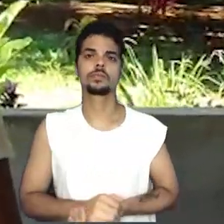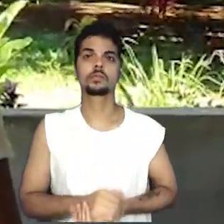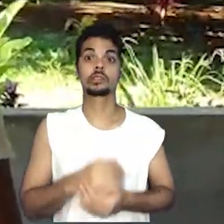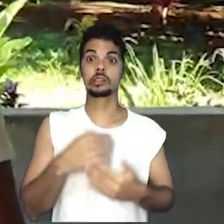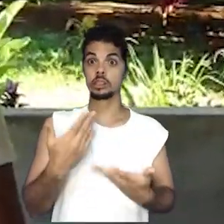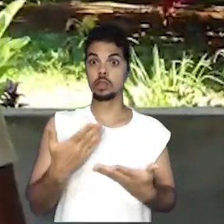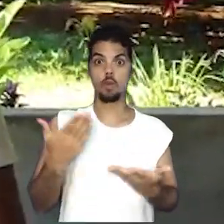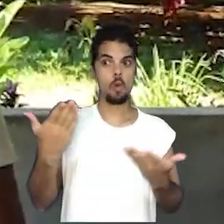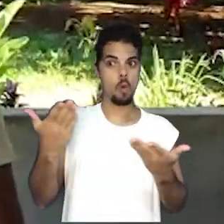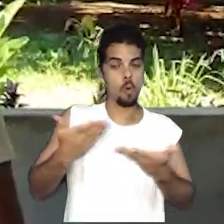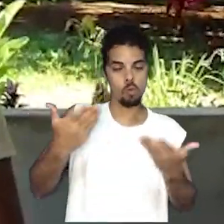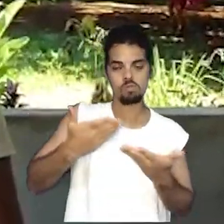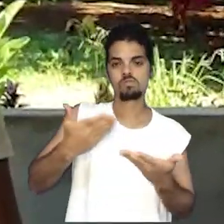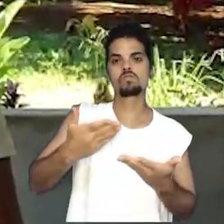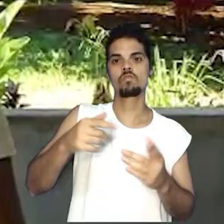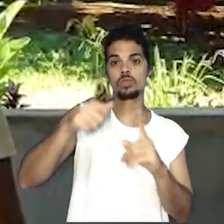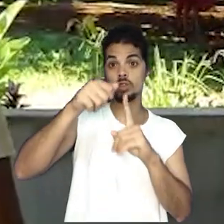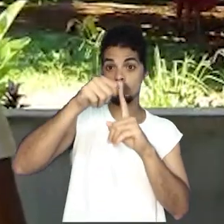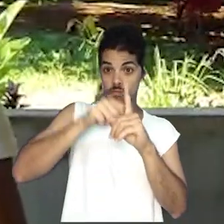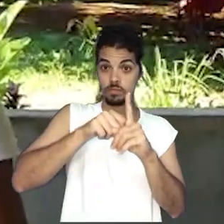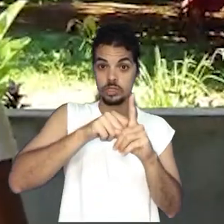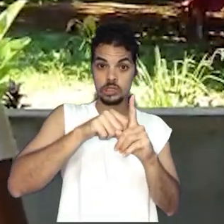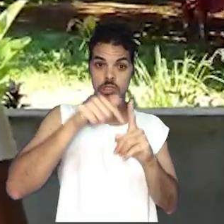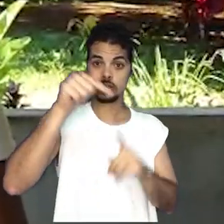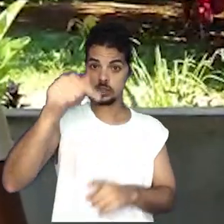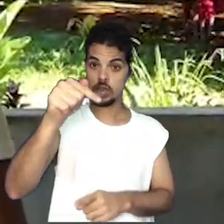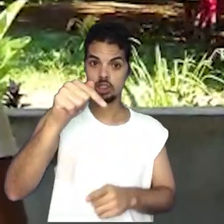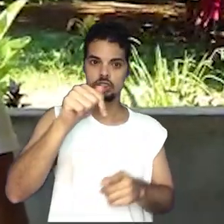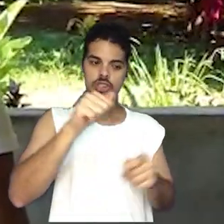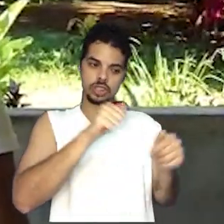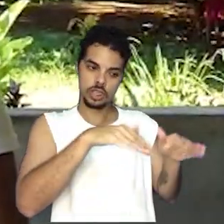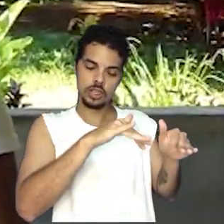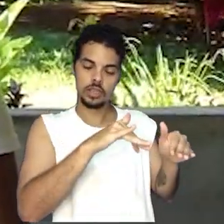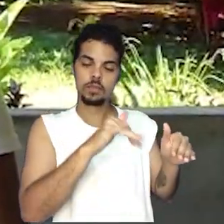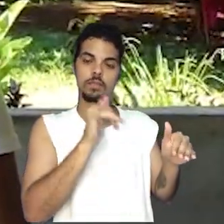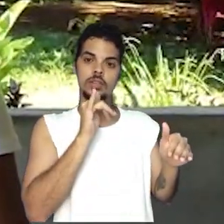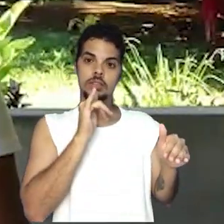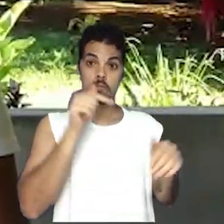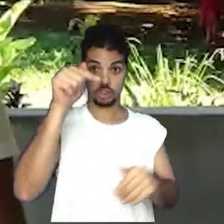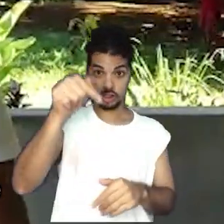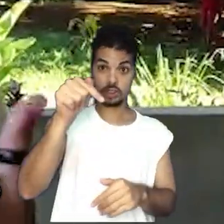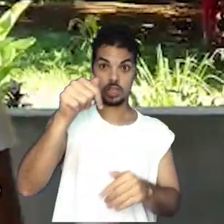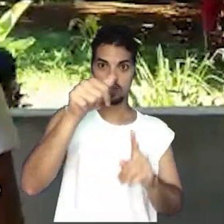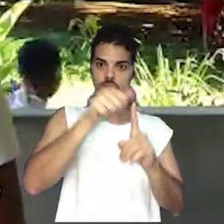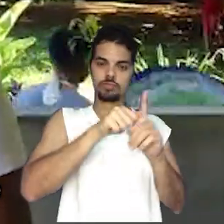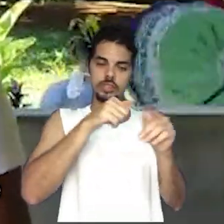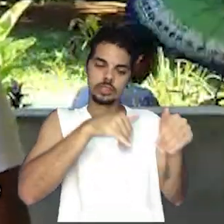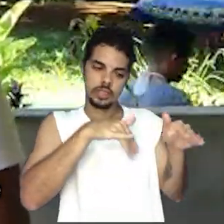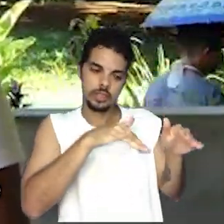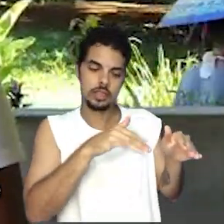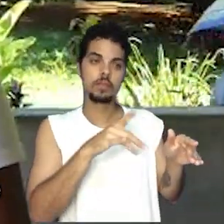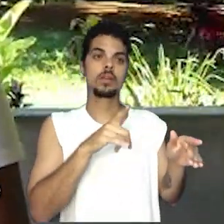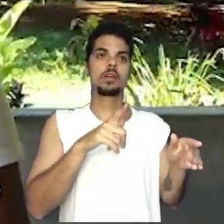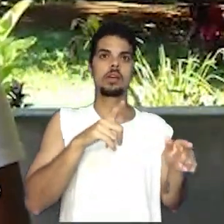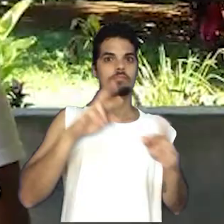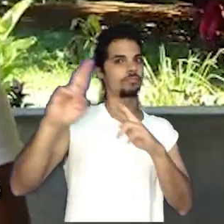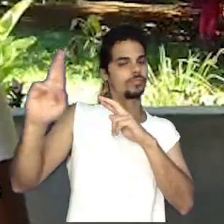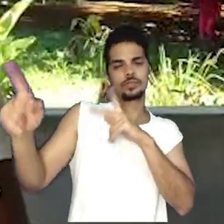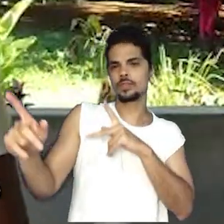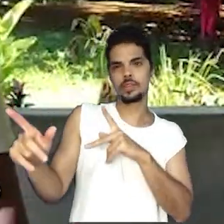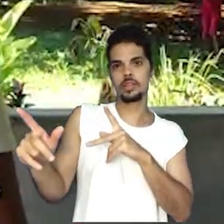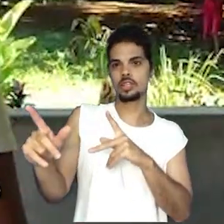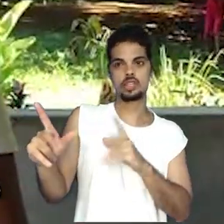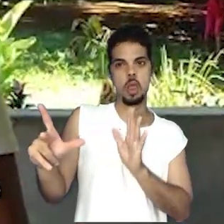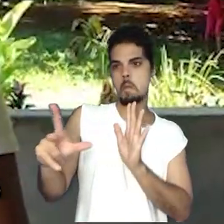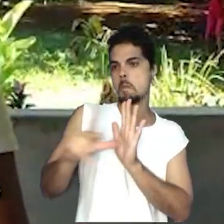Dança nossa dança tradicional. Então, para nós, hoje, o 7 de setembro, ele ele não tem mais esse significado de ser brasileiro,